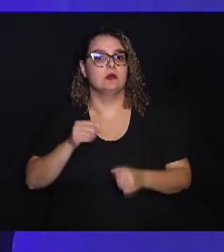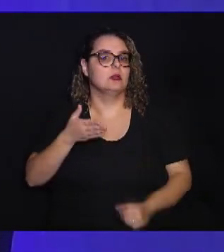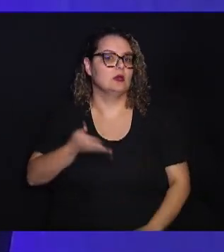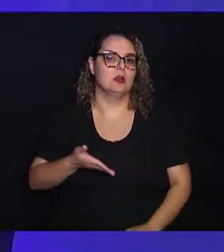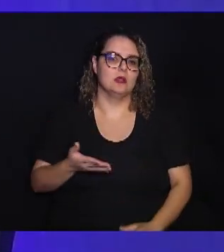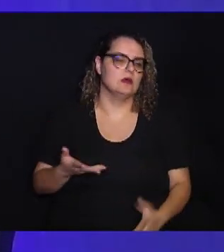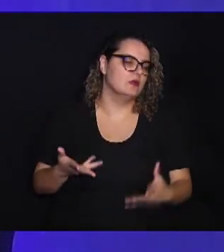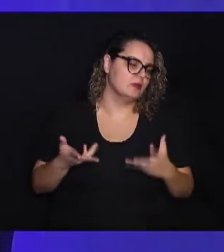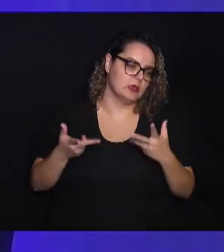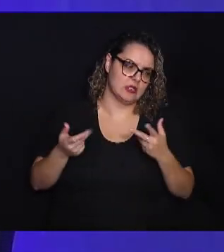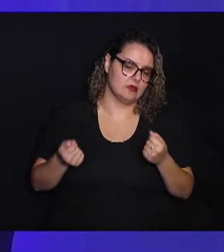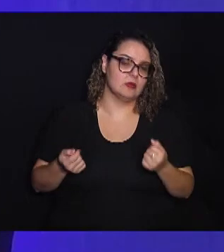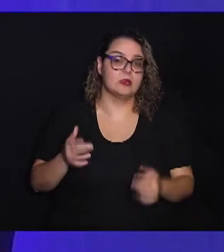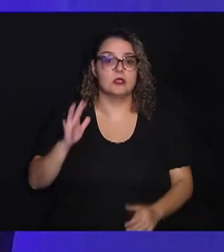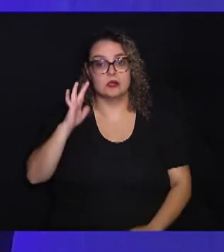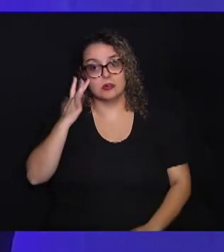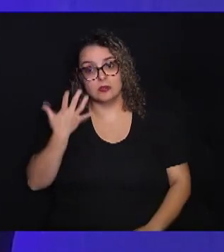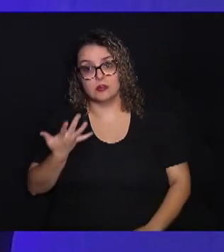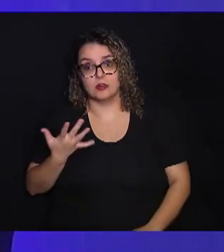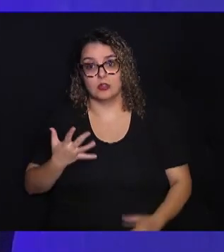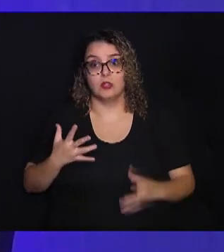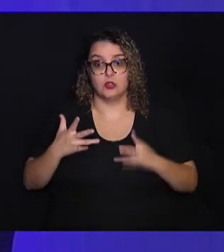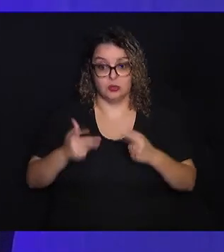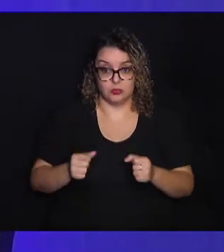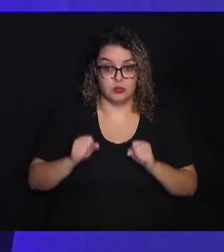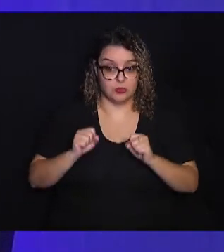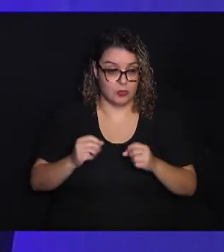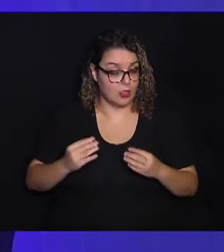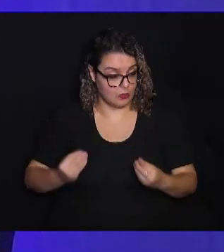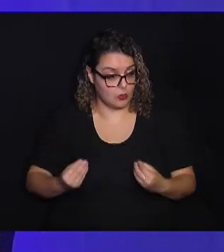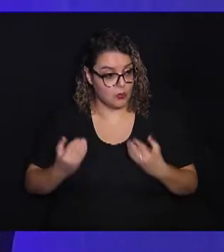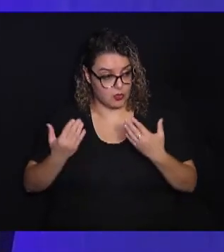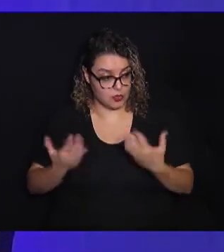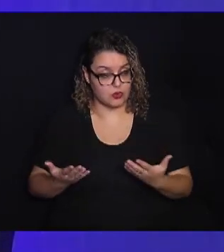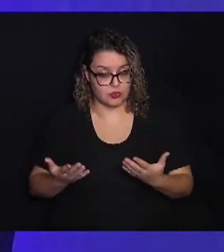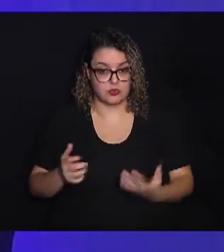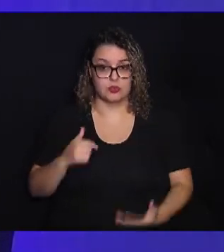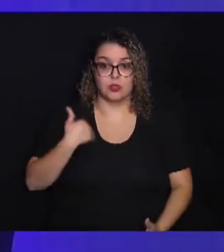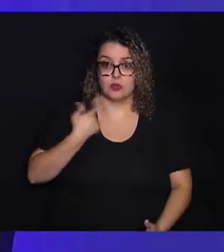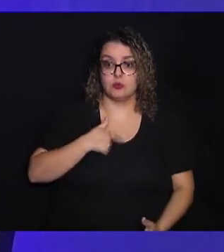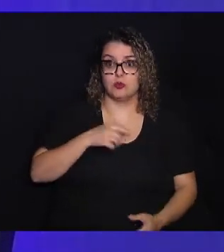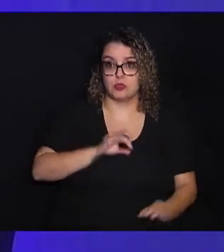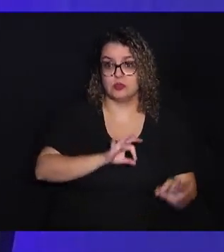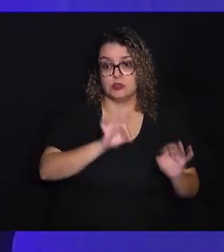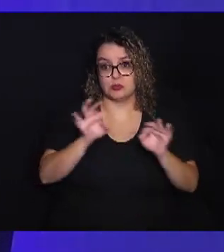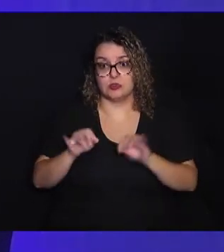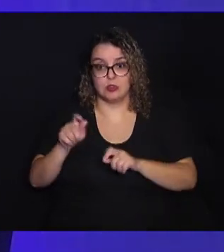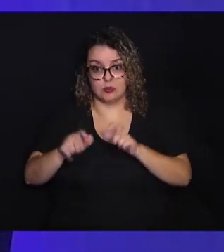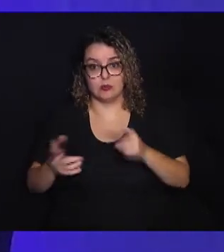muito interessante. Então, acho que assim, tudo aquilo que a gente pode oferecer para os nossos assistidos, né,